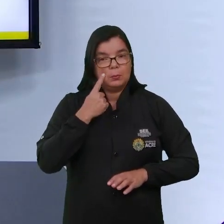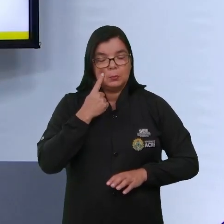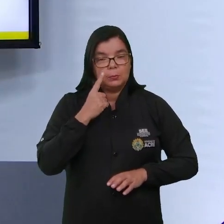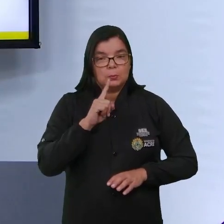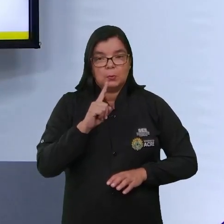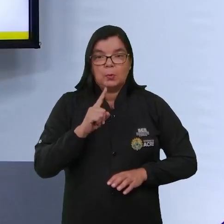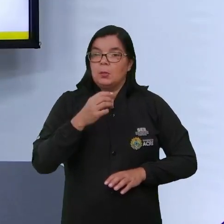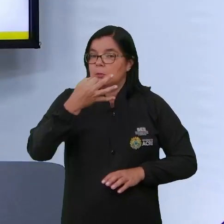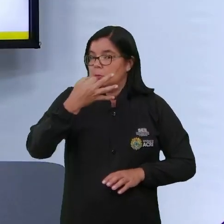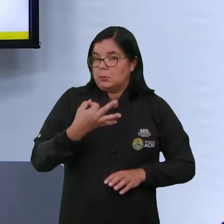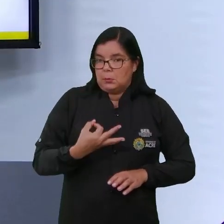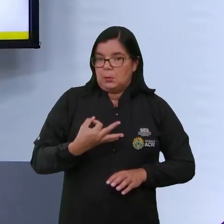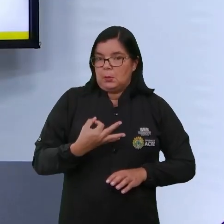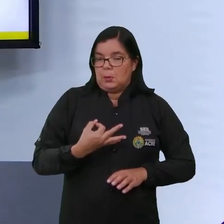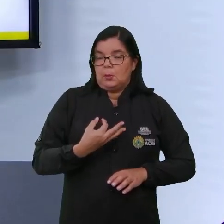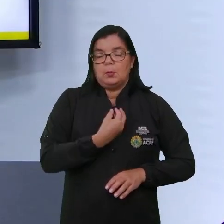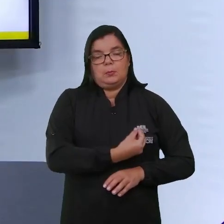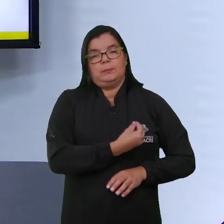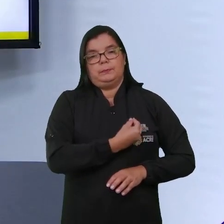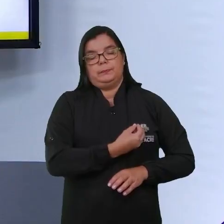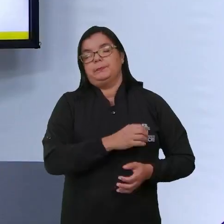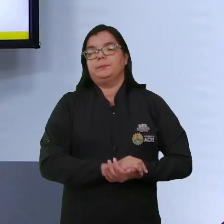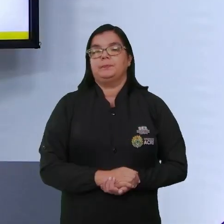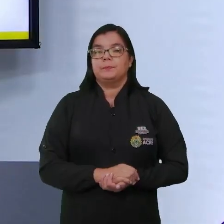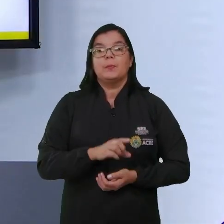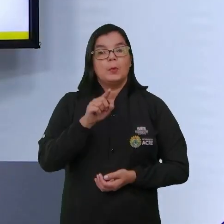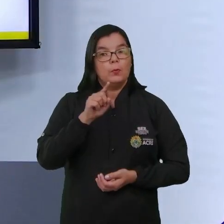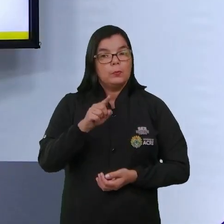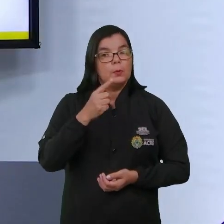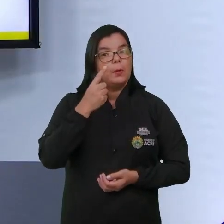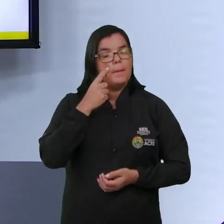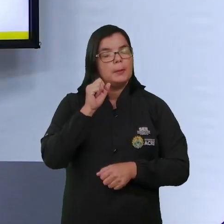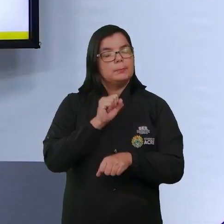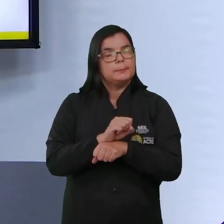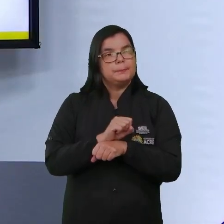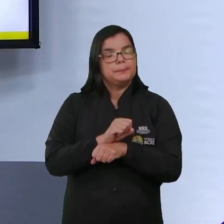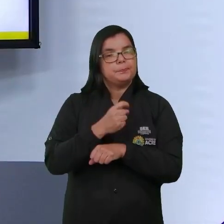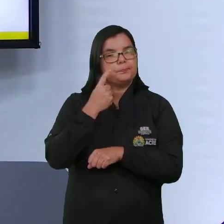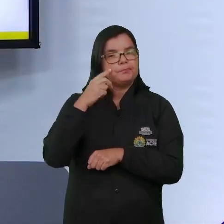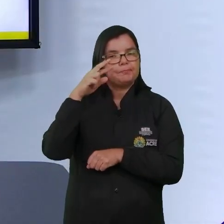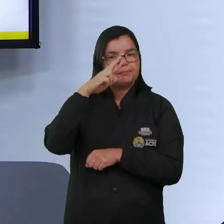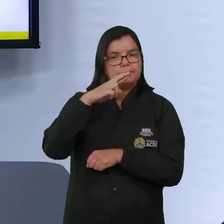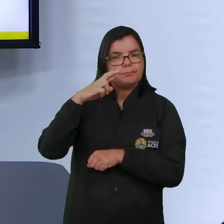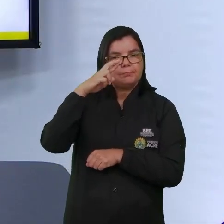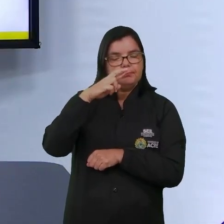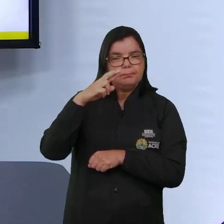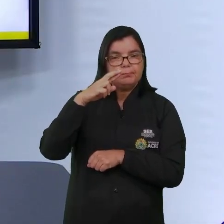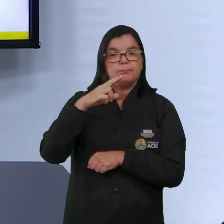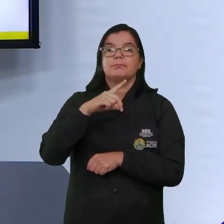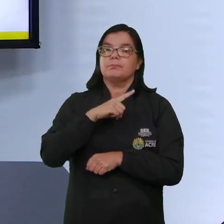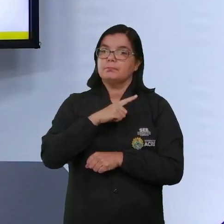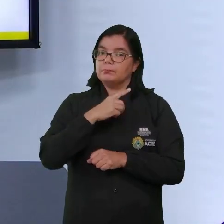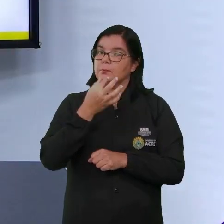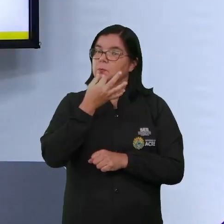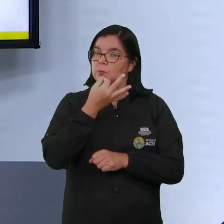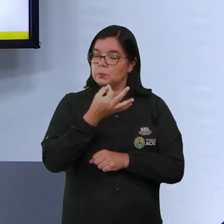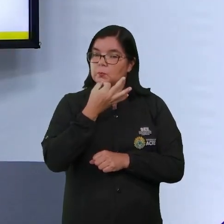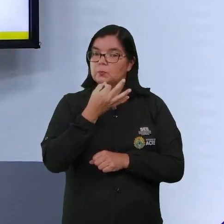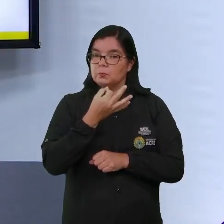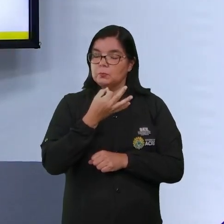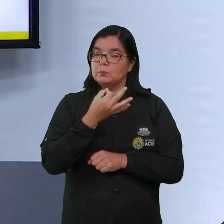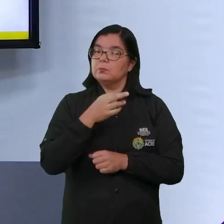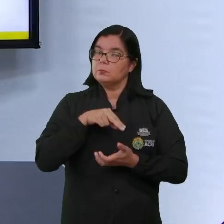leitura adequada diante da realidade. Você tem que parar para observar, ter um senso mais crítico e